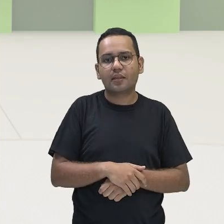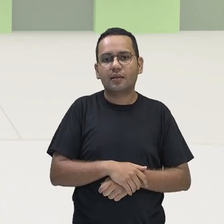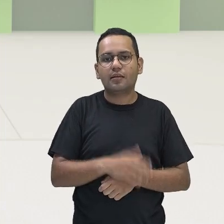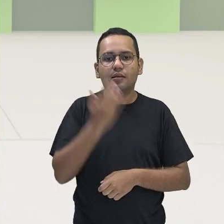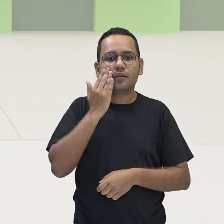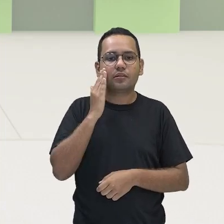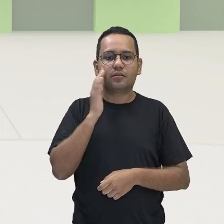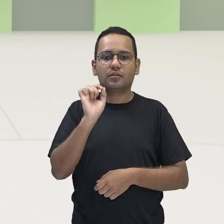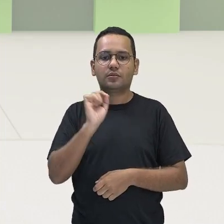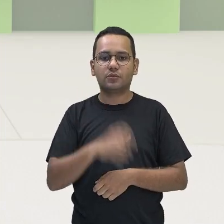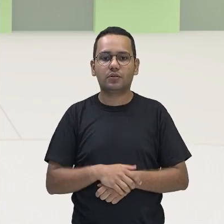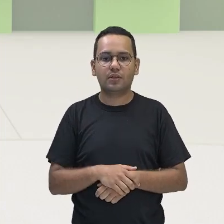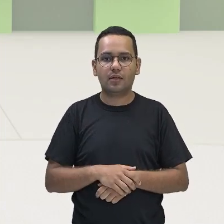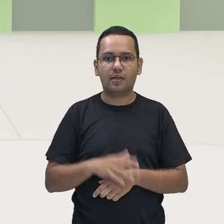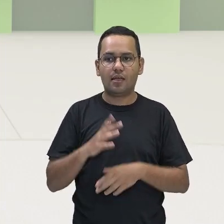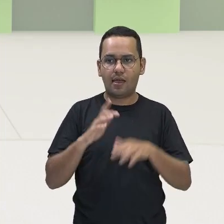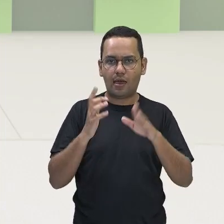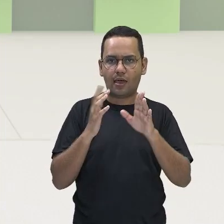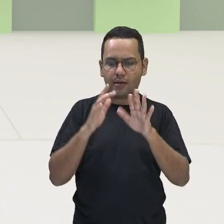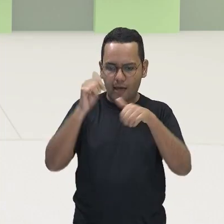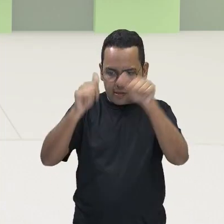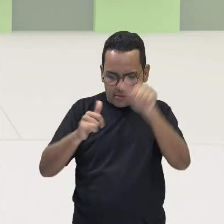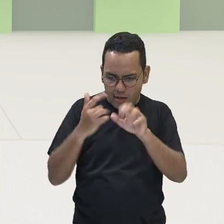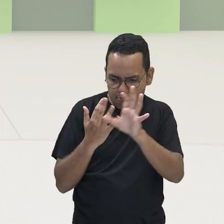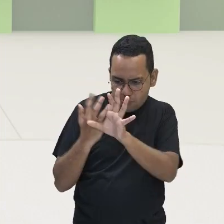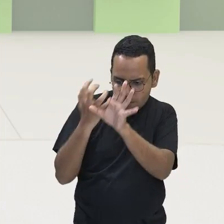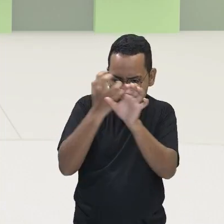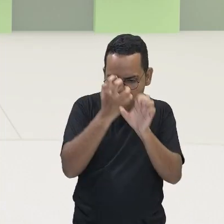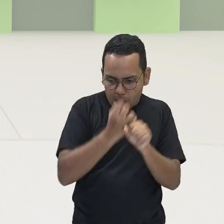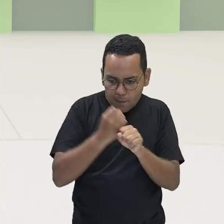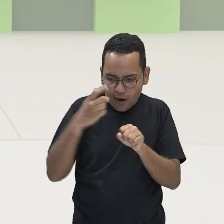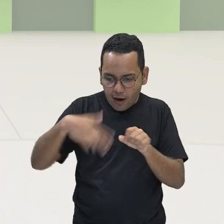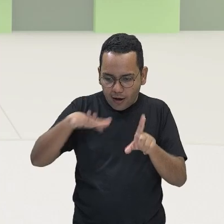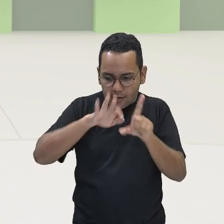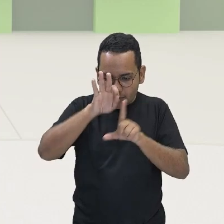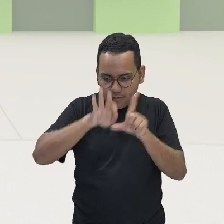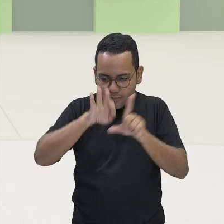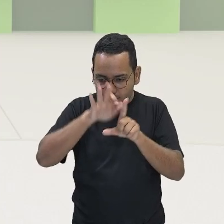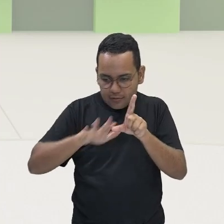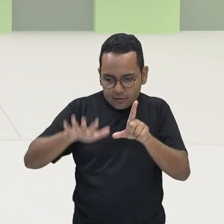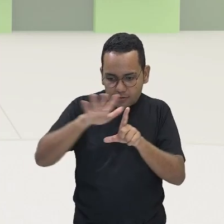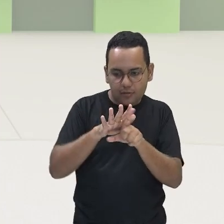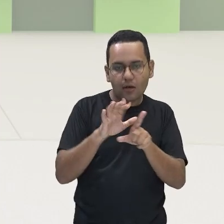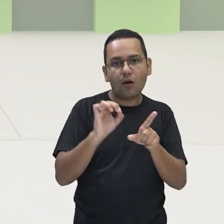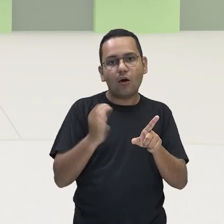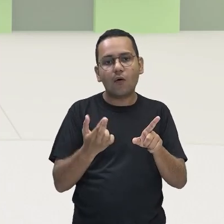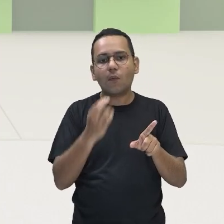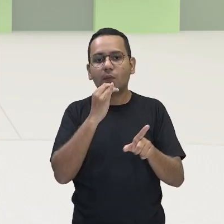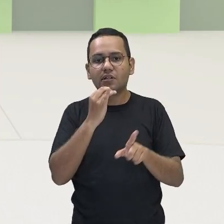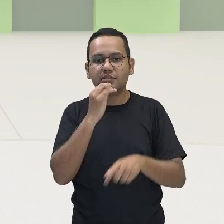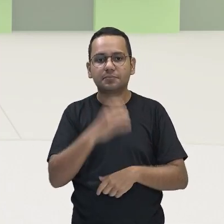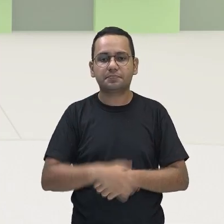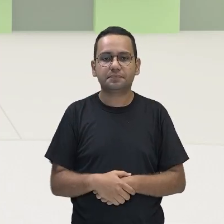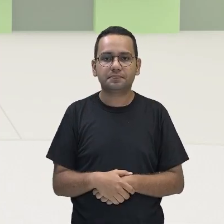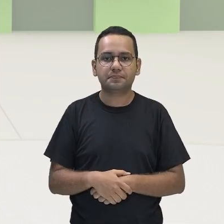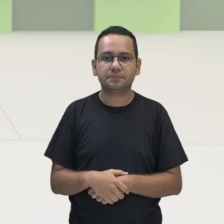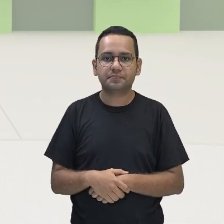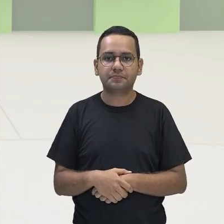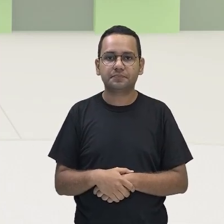da análise matemática, né, os dados estatísticos da ocorrência, por exemplo,